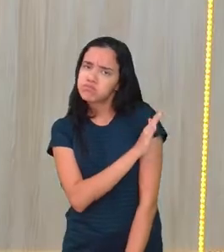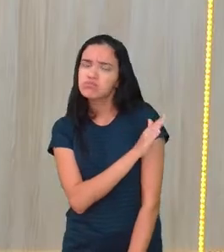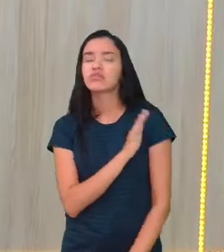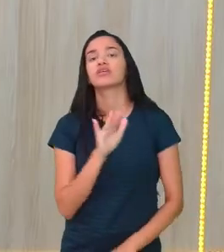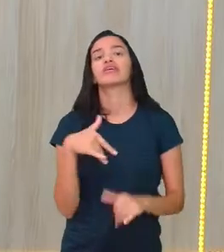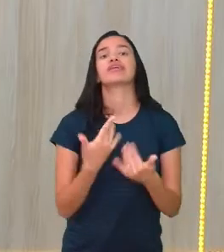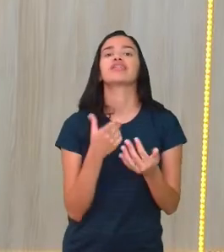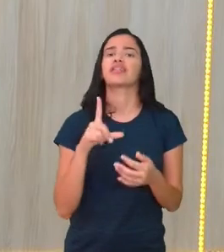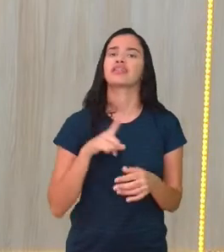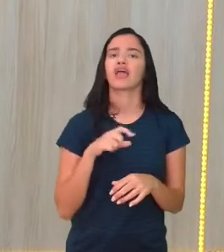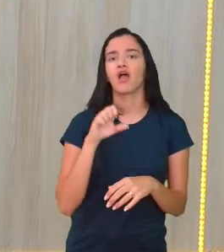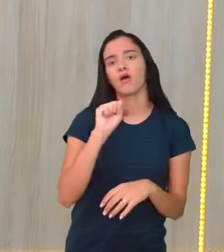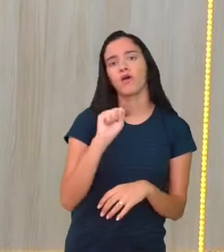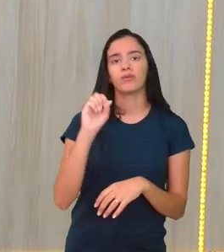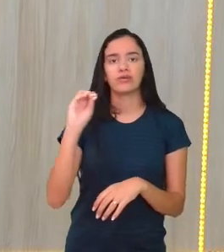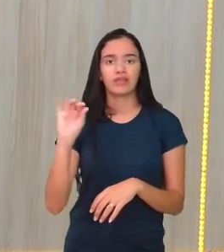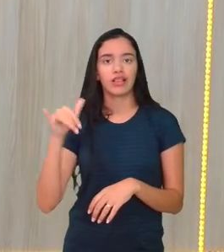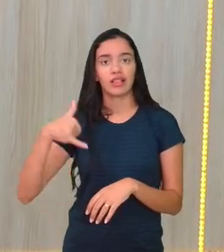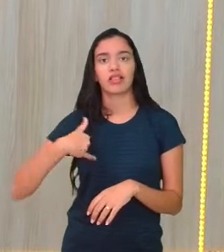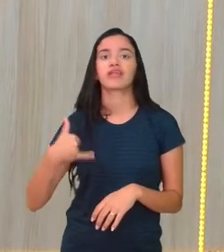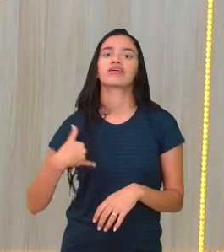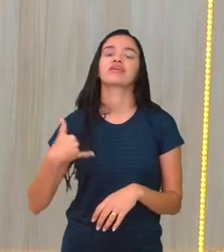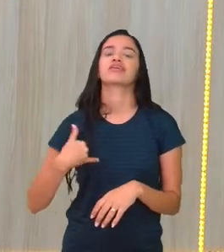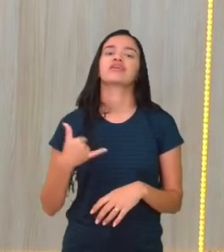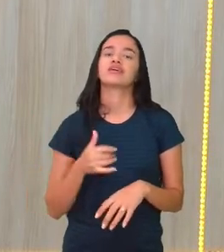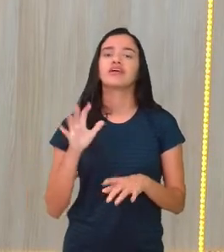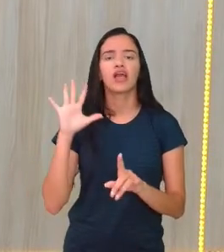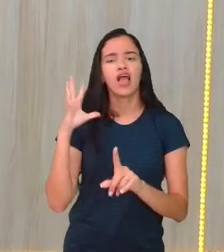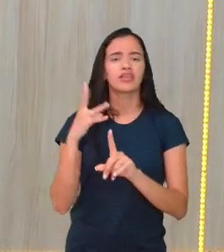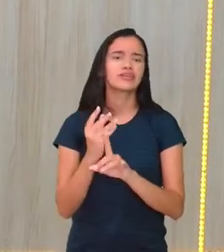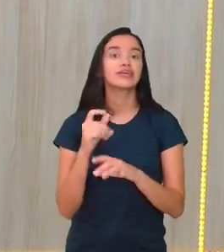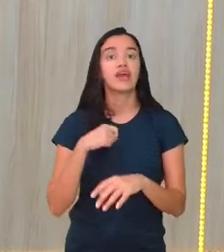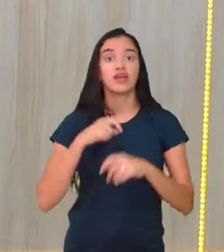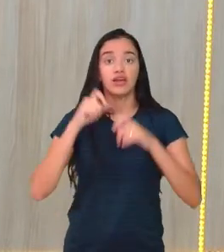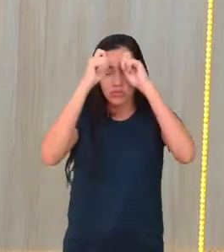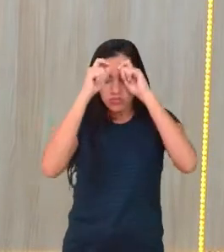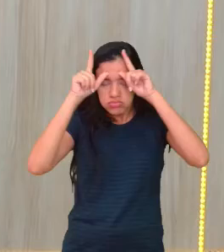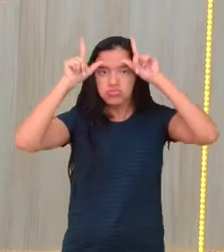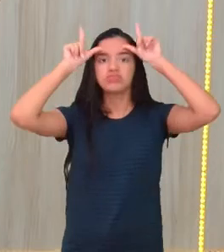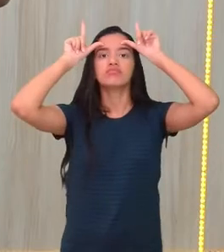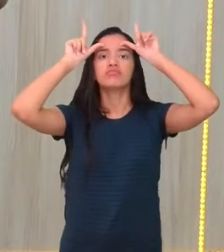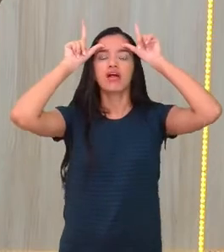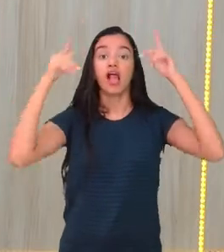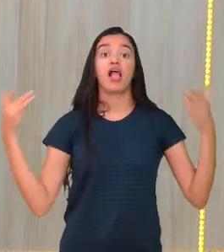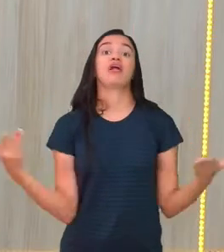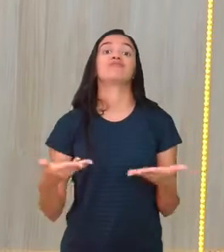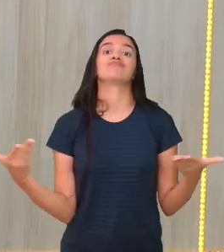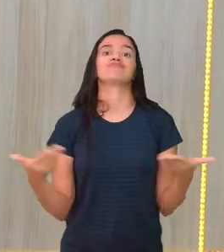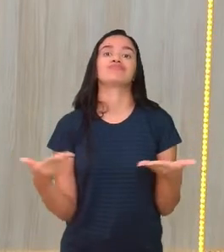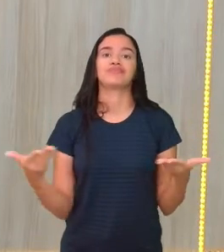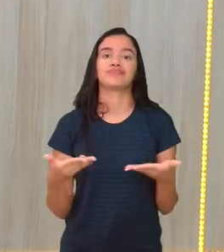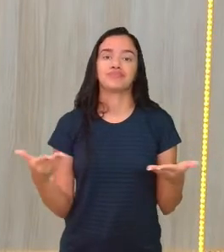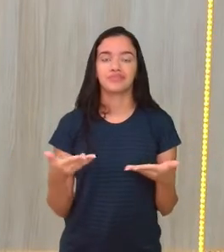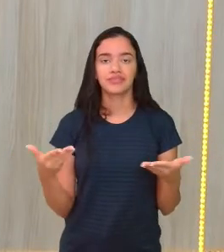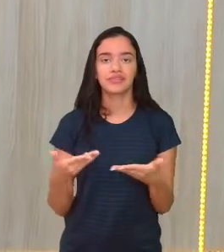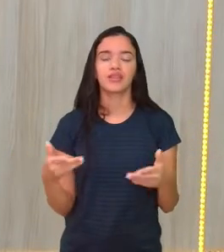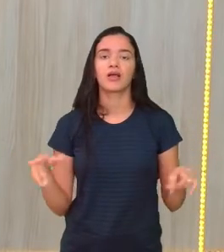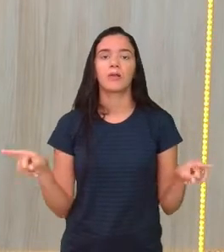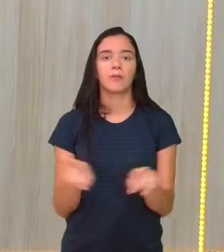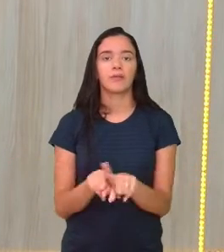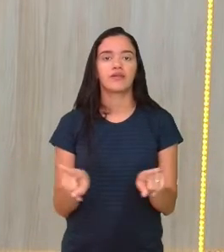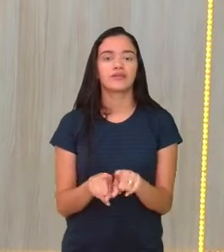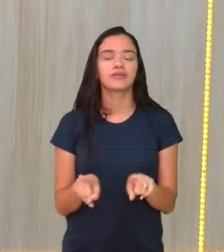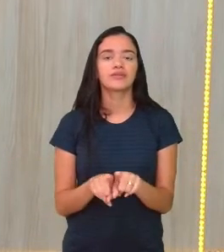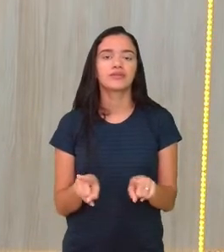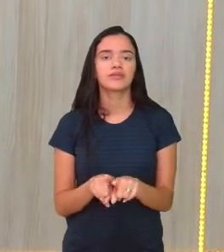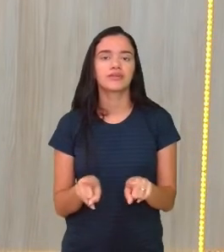tenha 80 anos, né? Ele é um artista que tem uma cabeça atualíssima. Totalmente. Ele é um dos grandes,